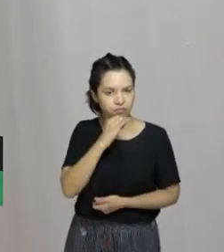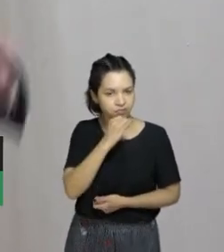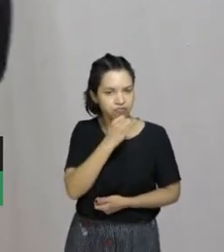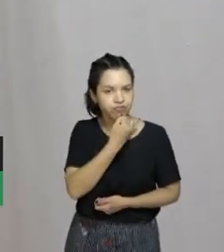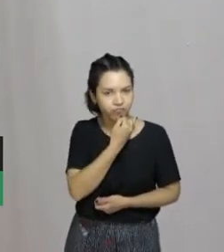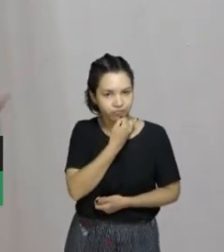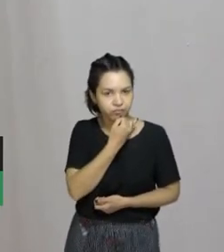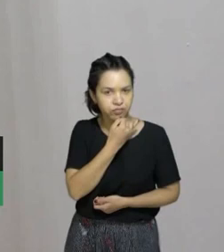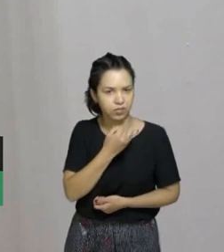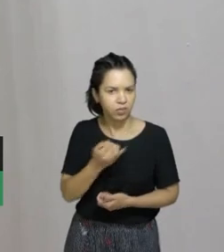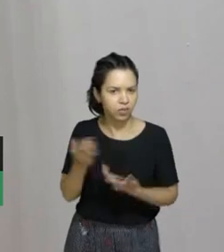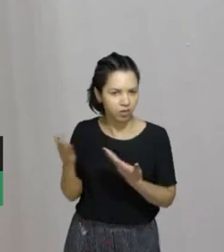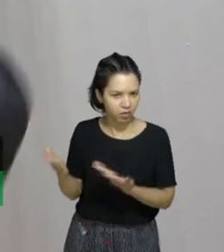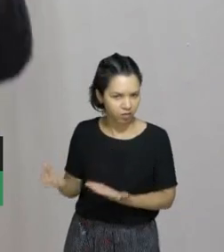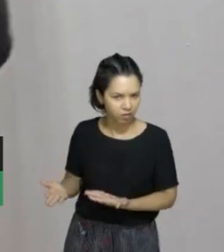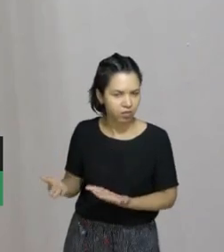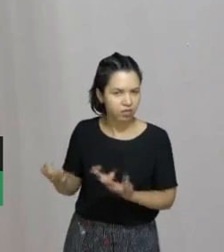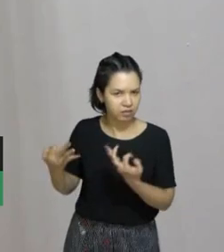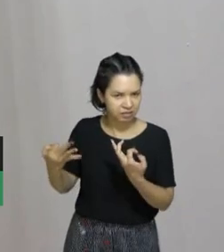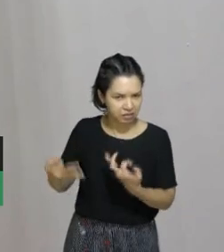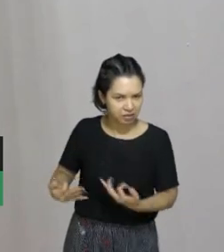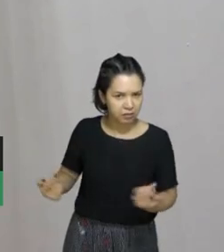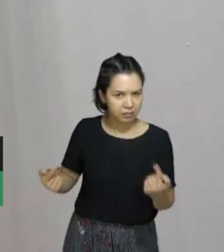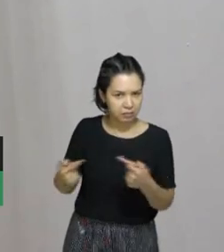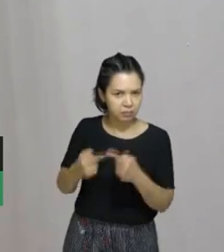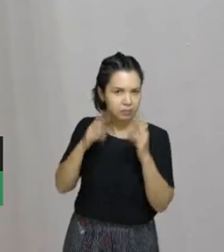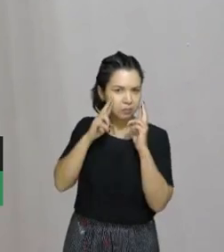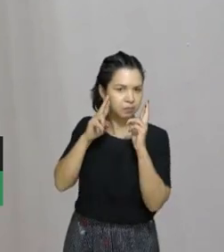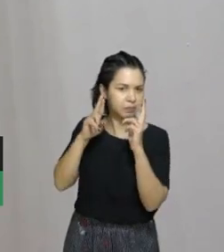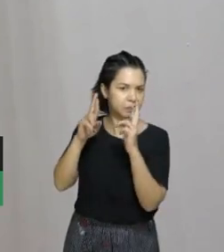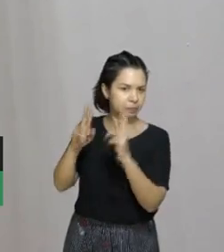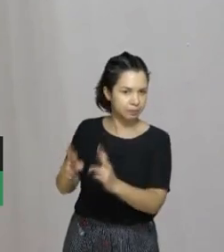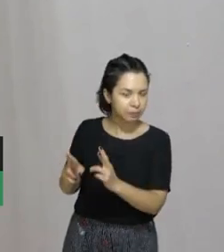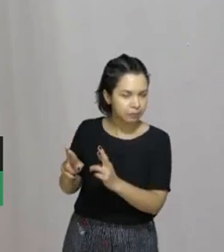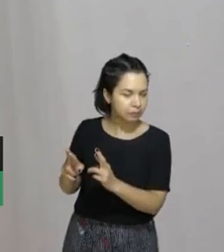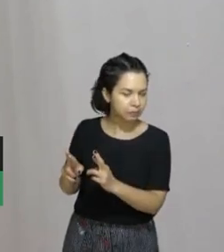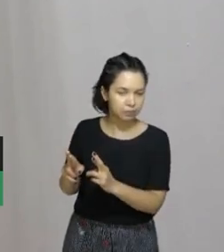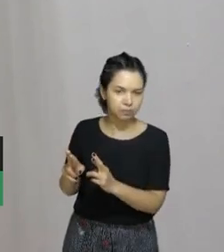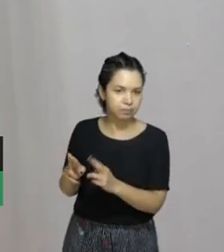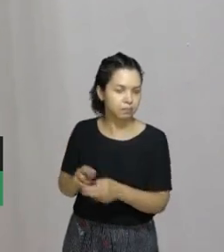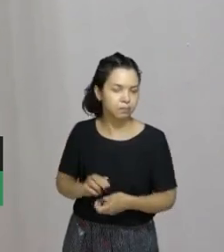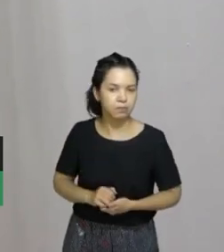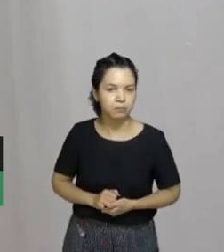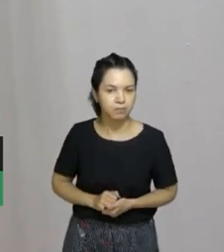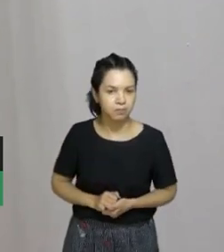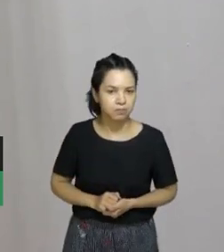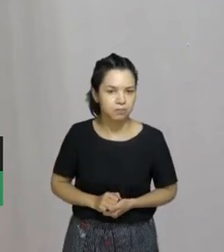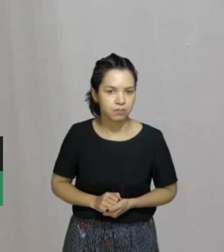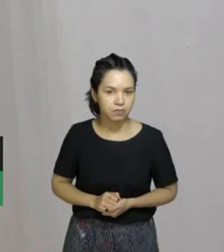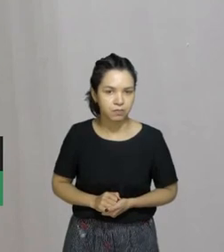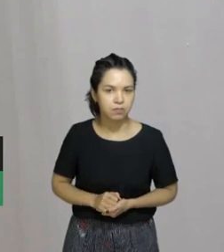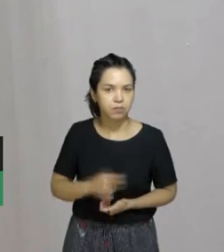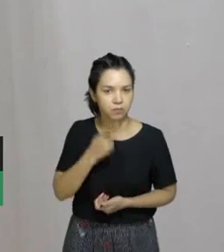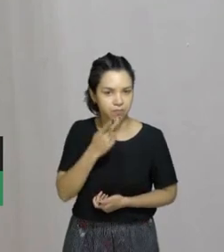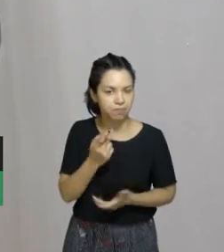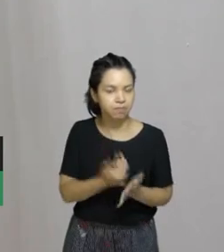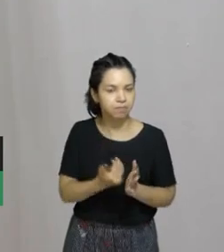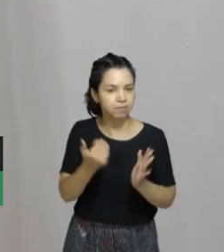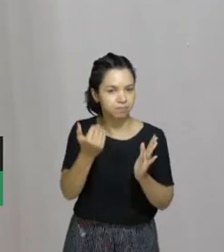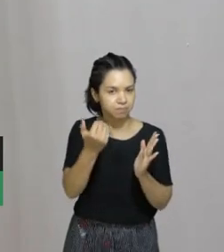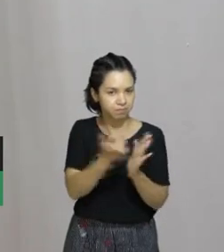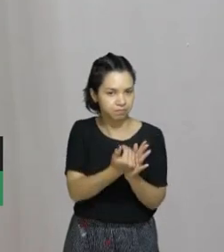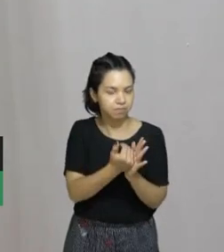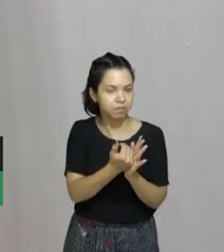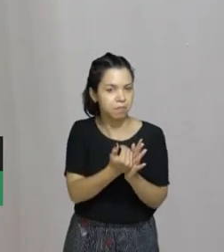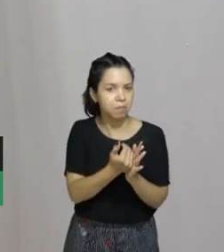Infelizmente, isso não é digno do respeito dos brasileiros. E aí eu digo mais, para quem trata isso